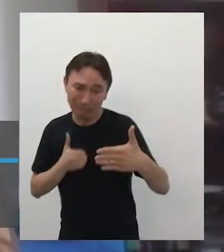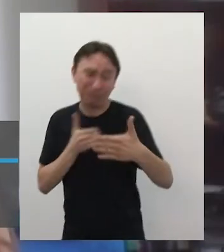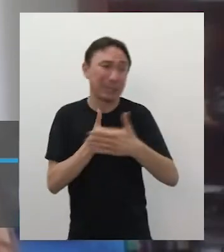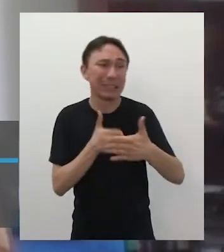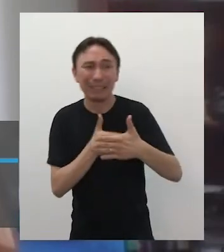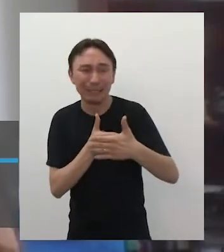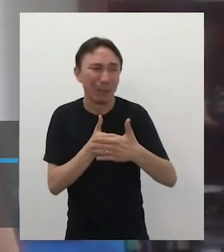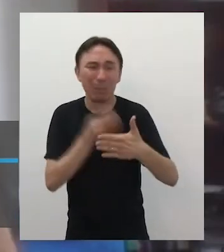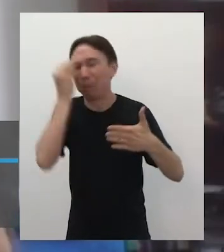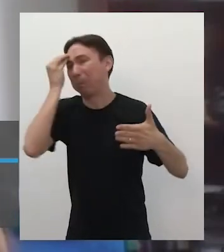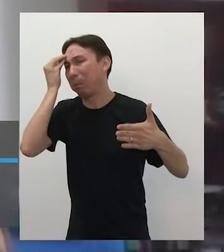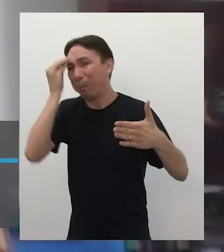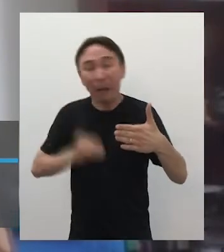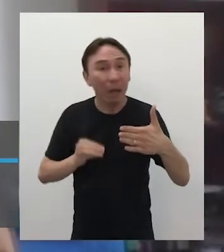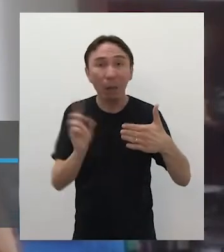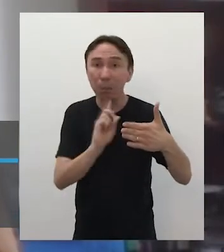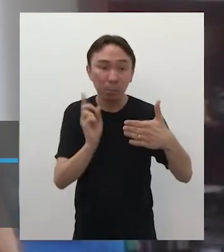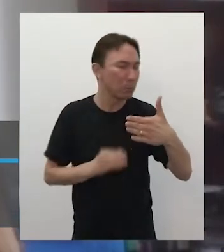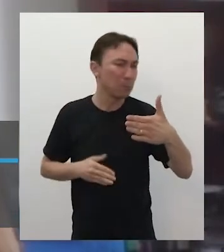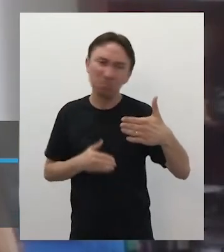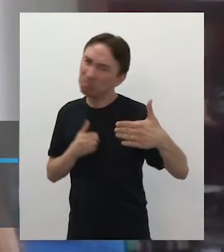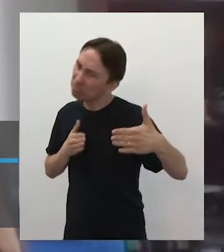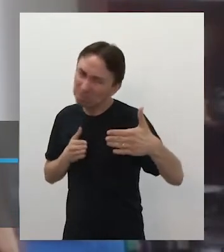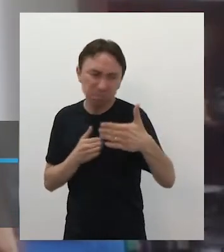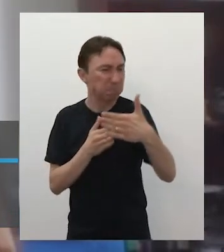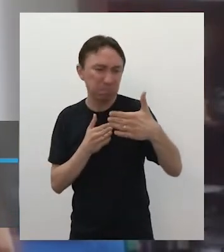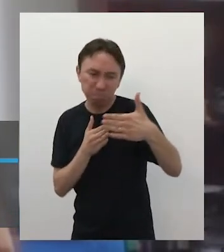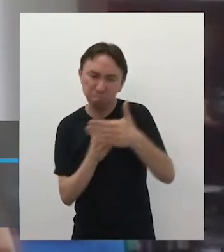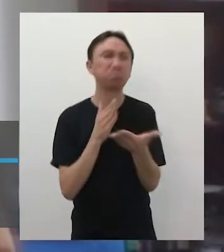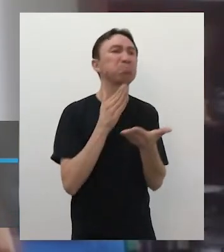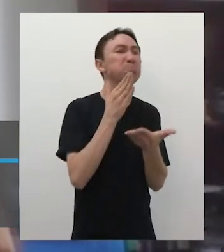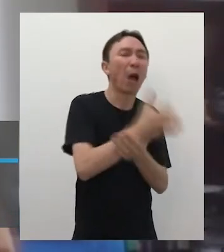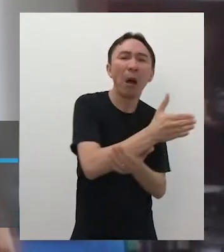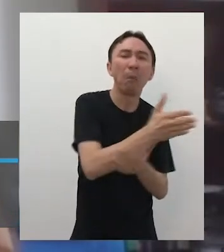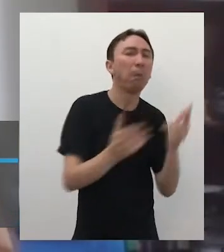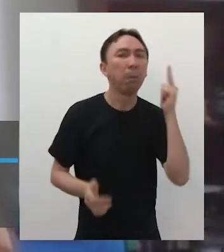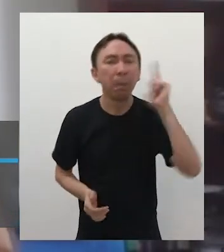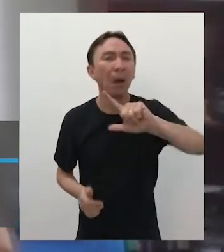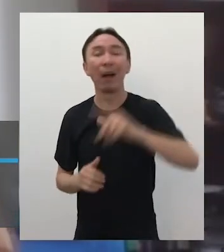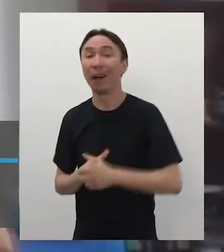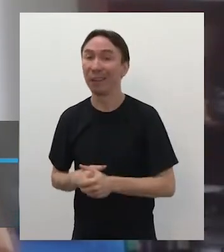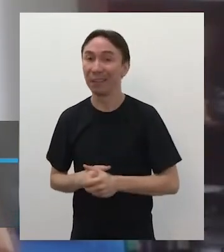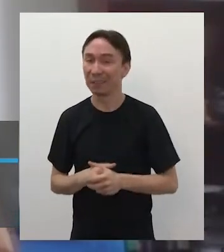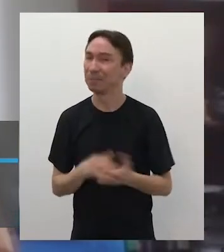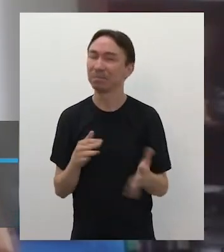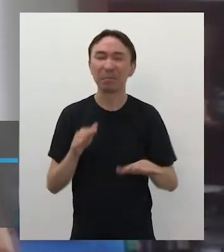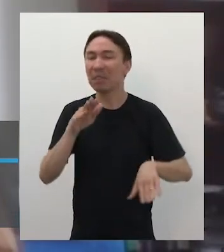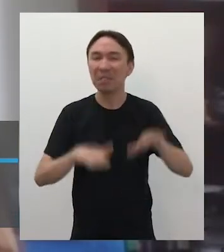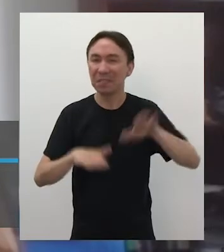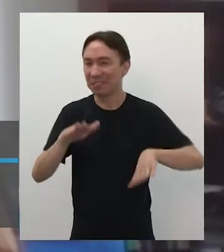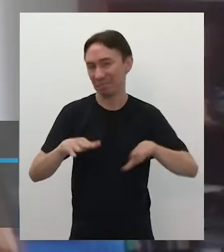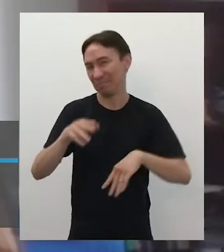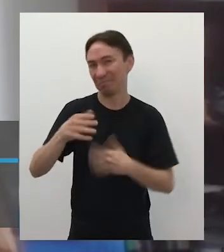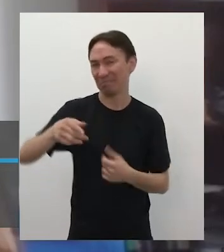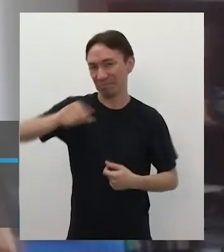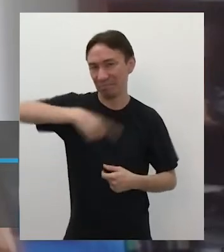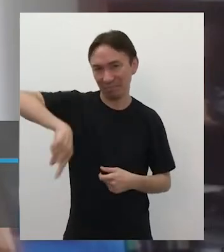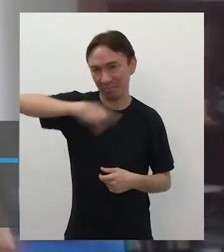meta, aquele objetivo, aquilo que eu quero cumprir. E a persistência é justamente a capacidade da gente superar